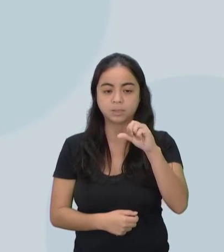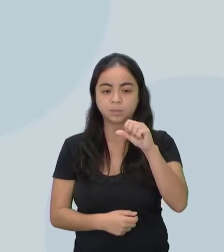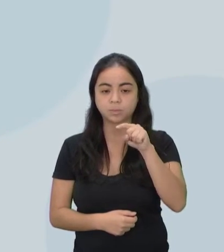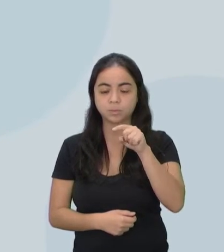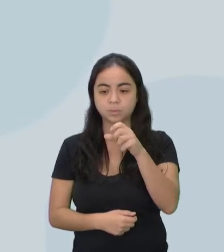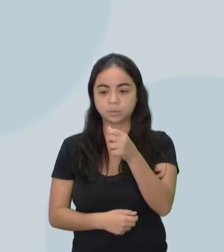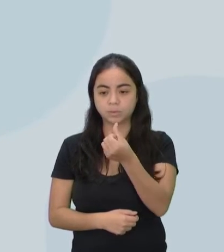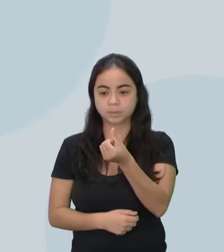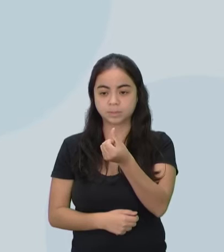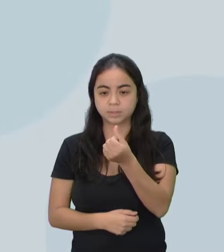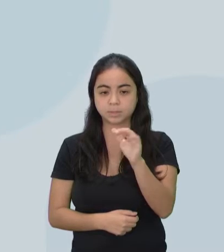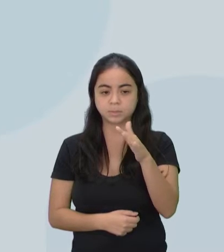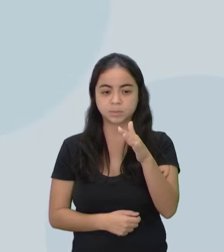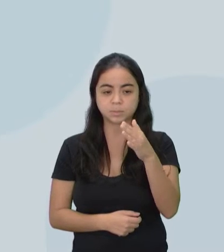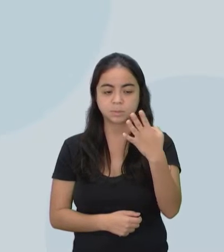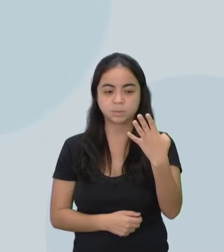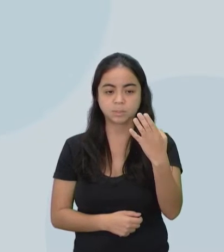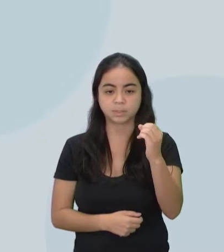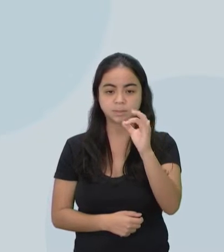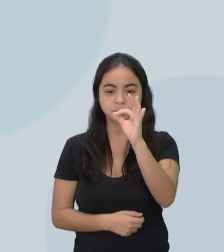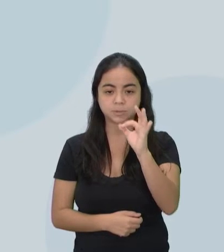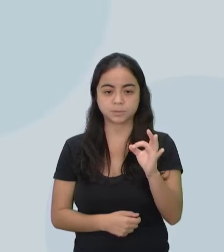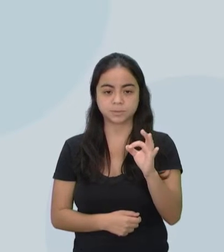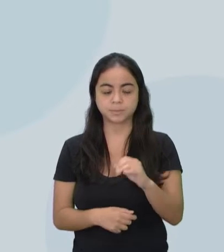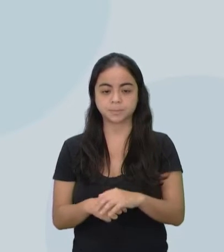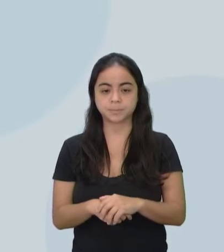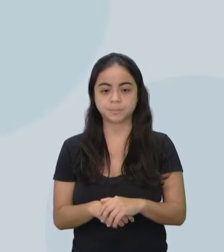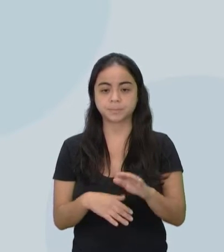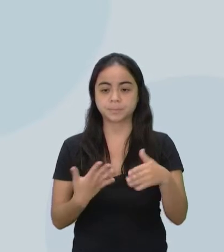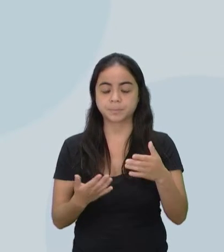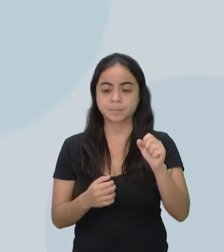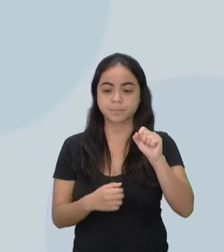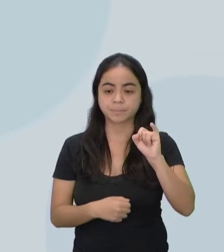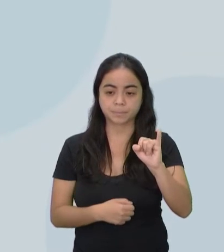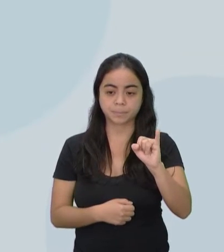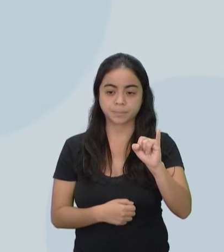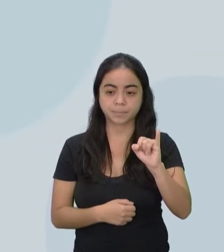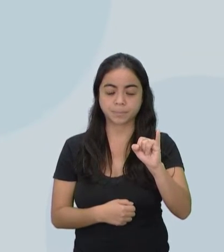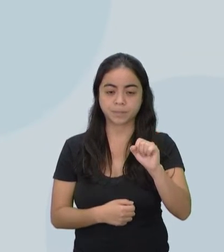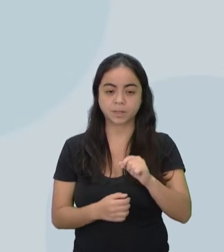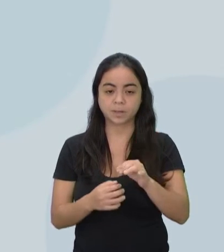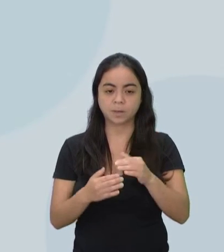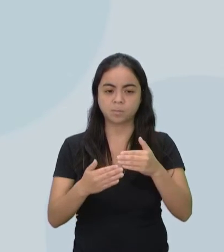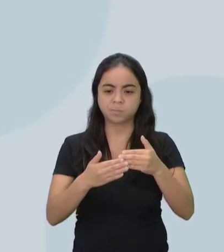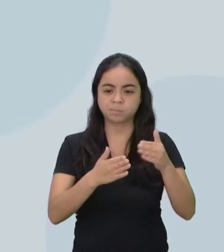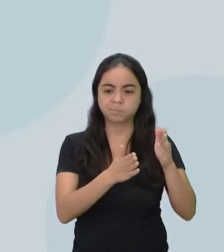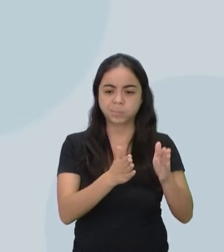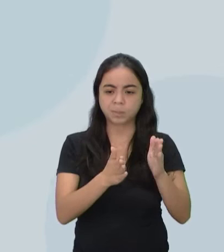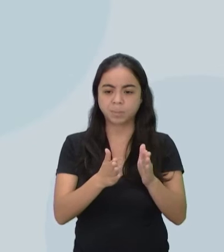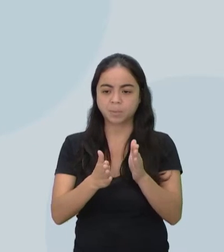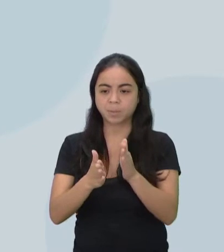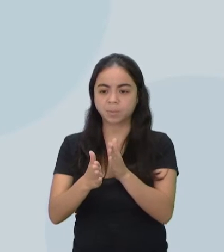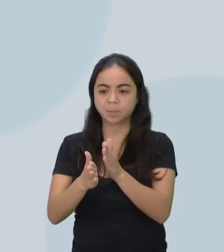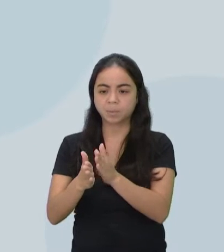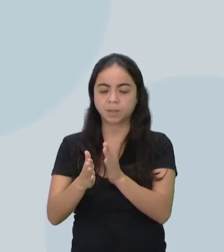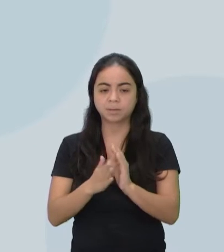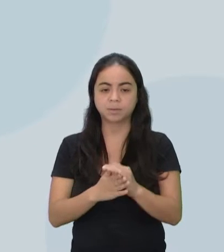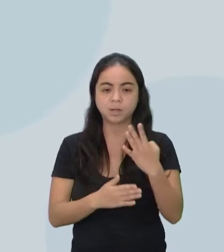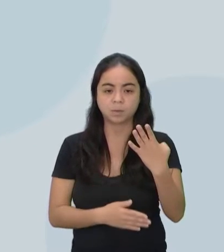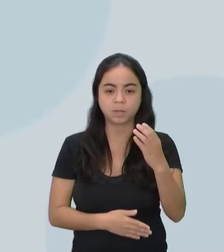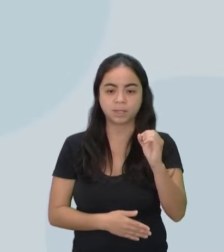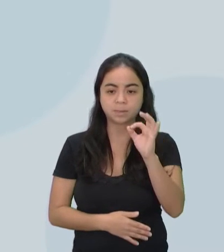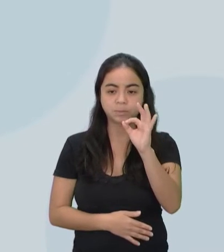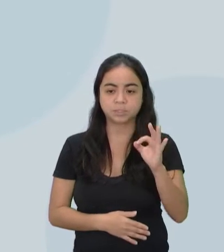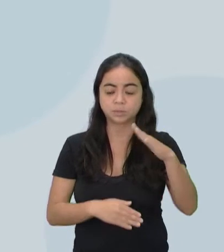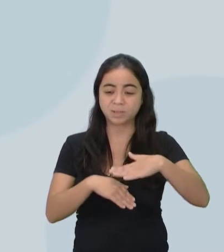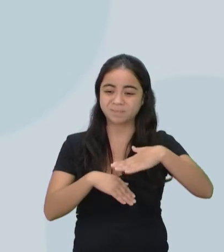aí, uns 40% aproximadamente. Então, se o pagamento for feito a prazo, ele vai pagar 40%